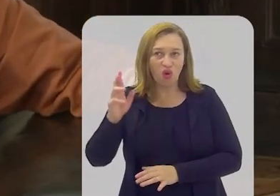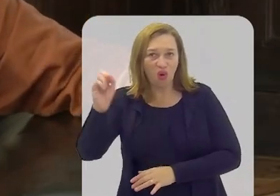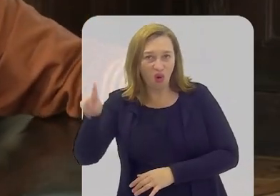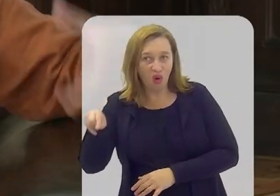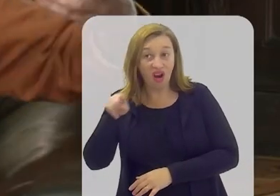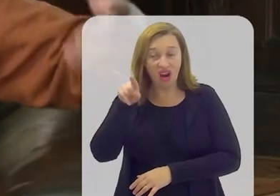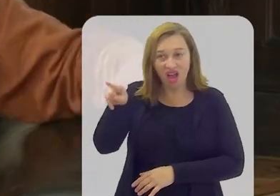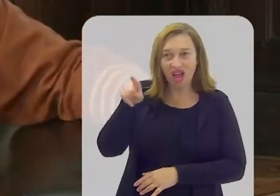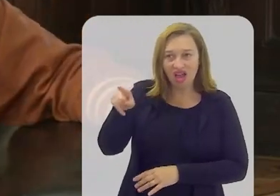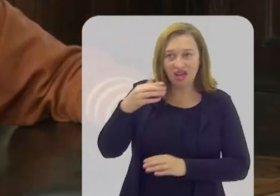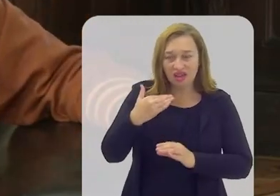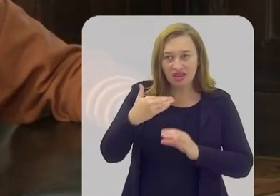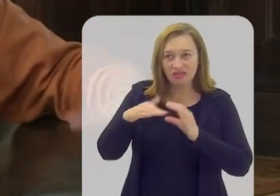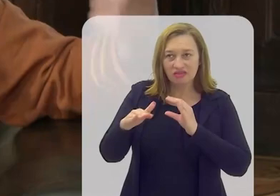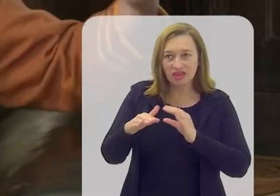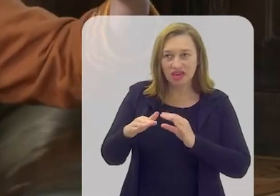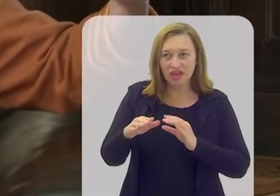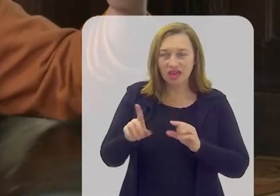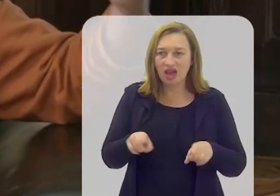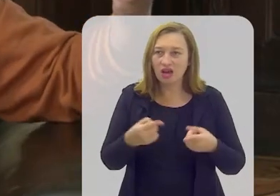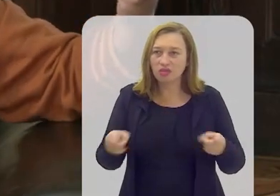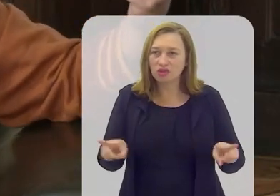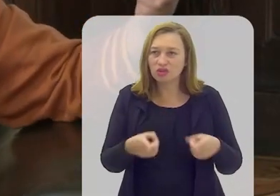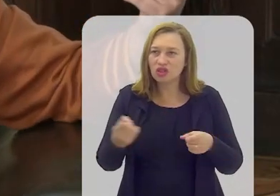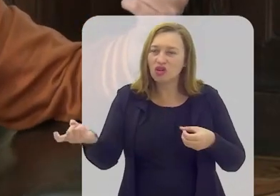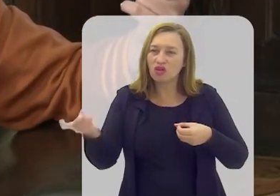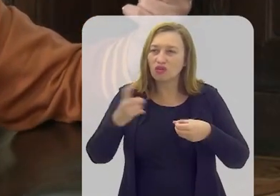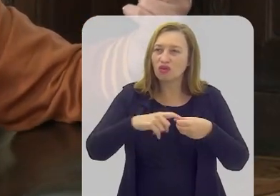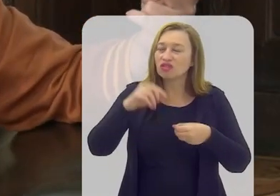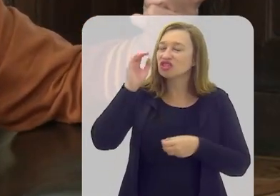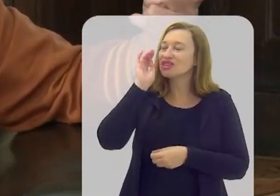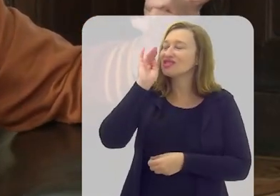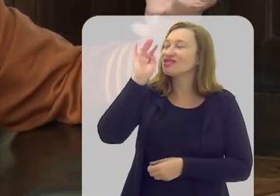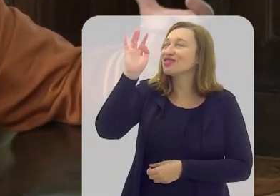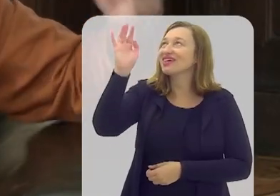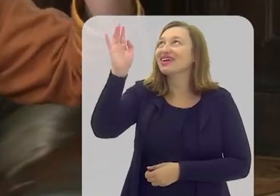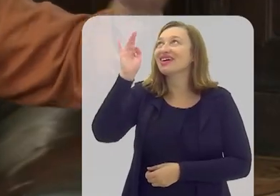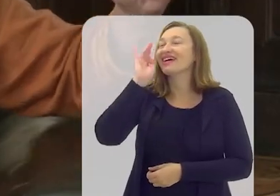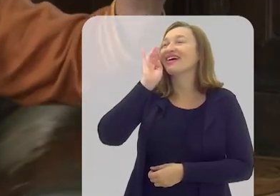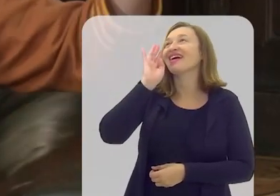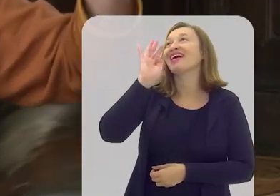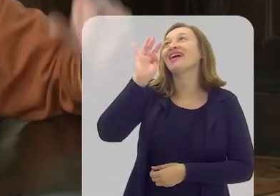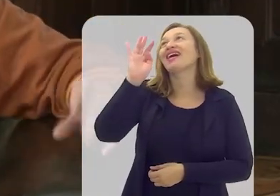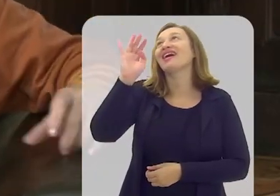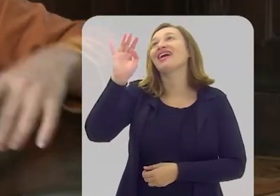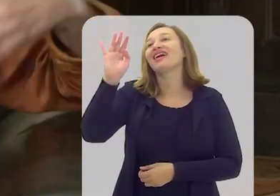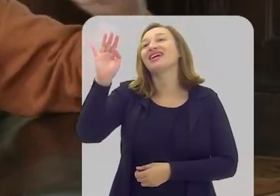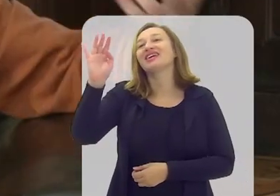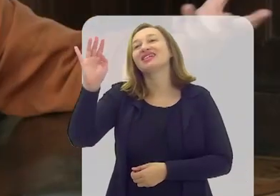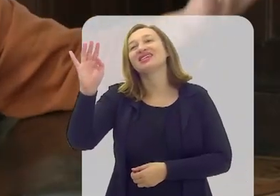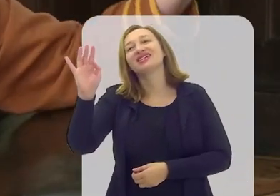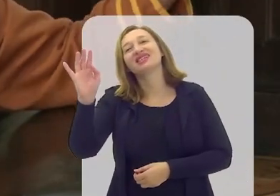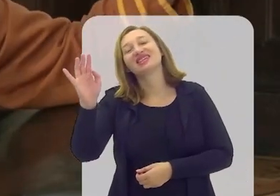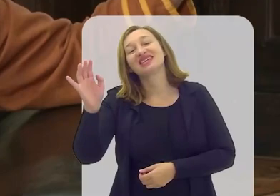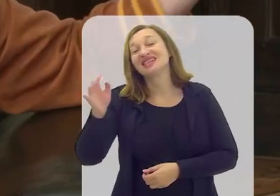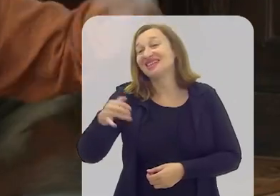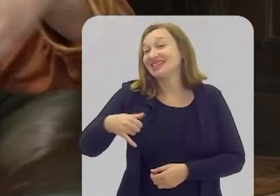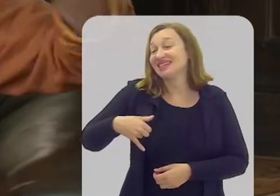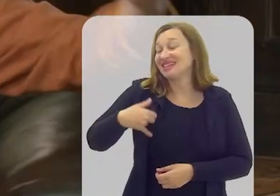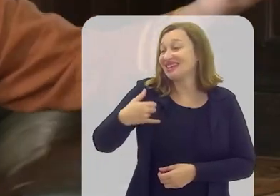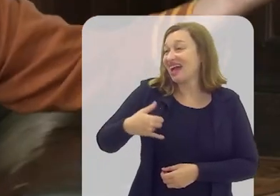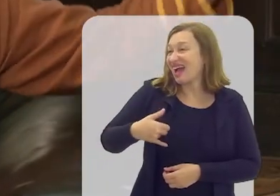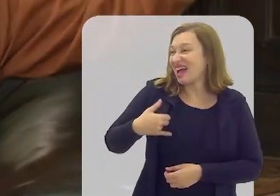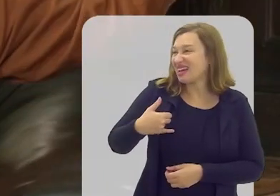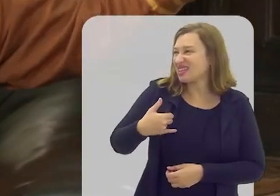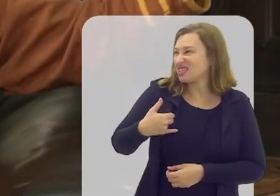forró, que o forró nasceu lá. Eu mandei a música que Deus tinha me dado quando ele falou, volte a sonhar. Volte a sonhar,